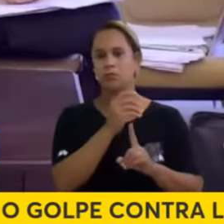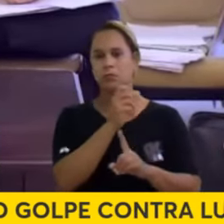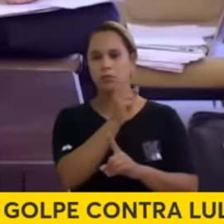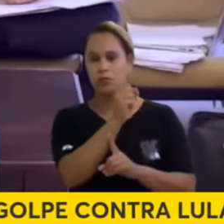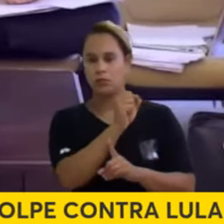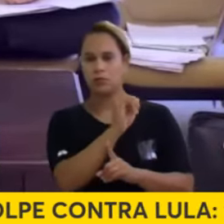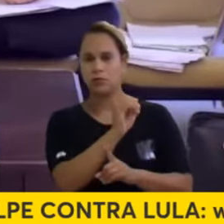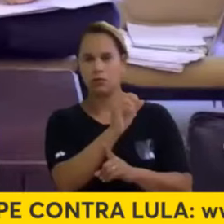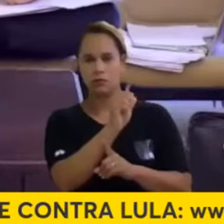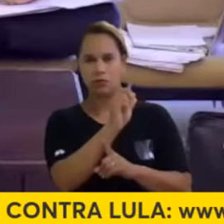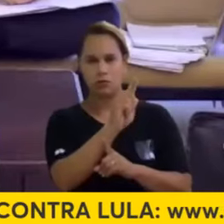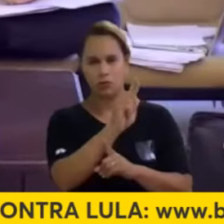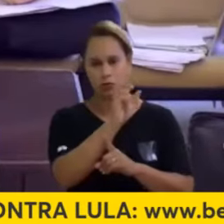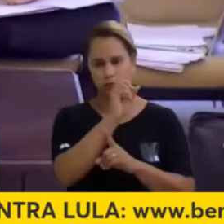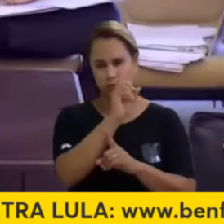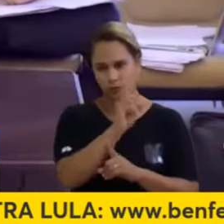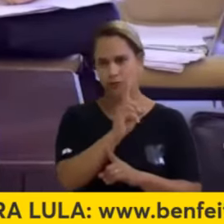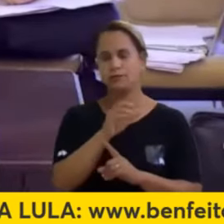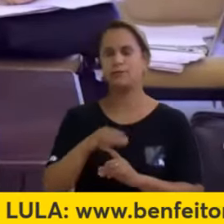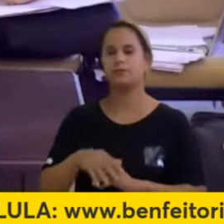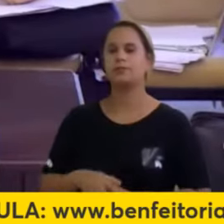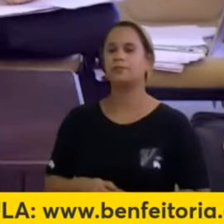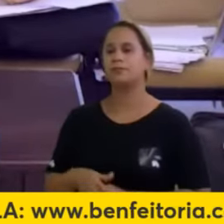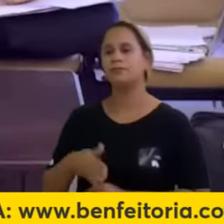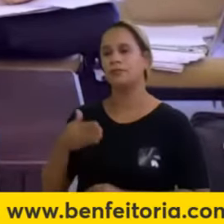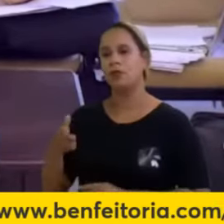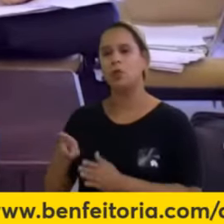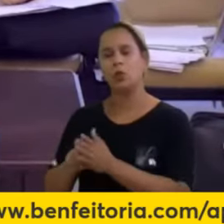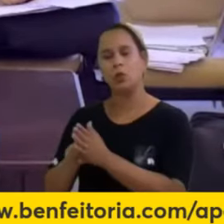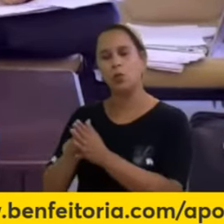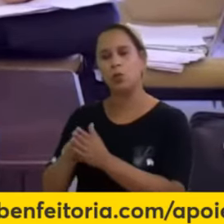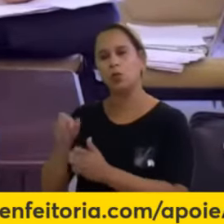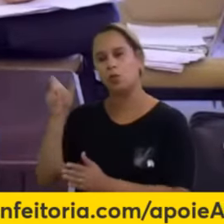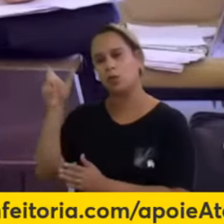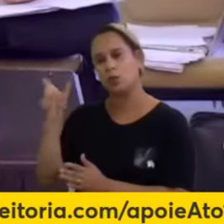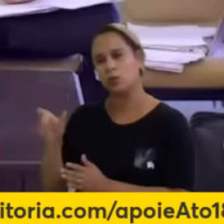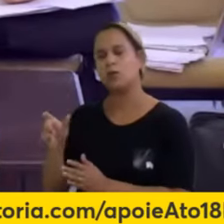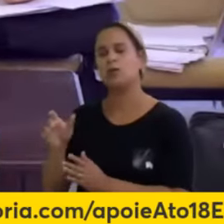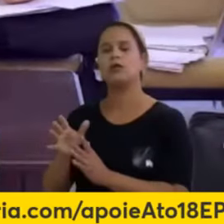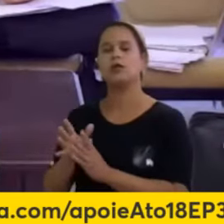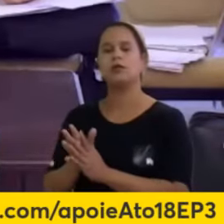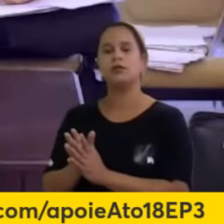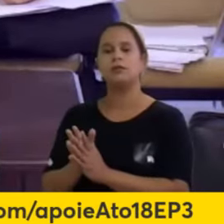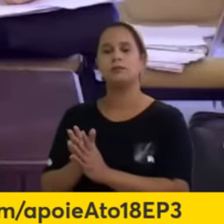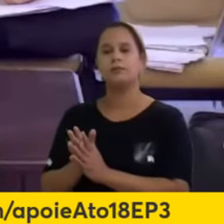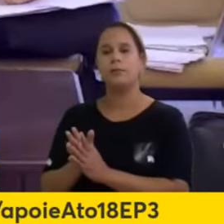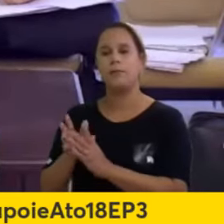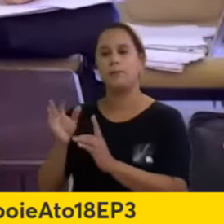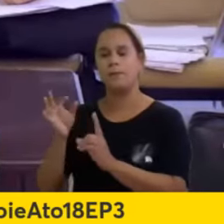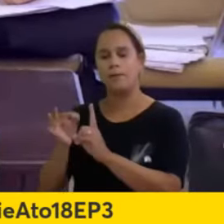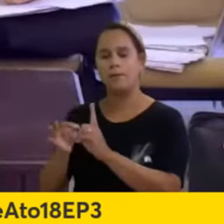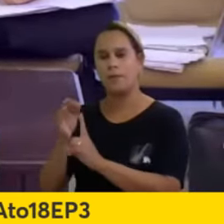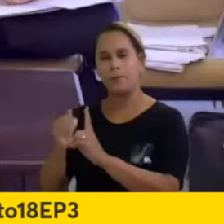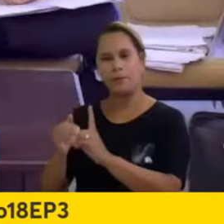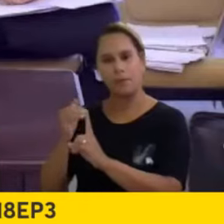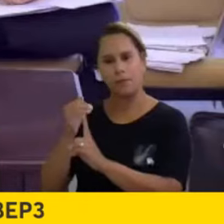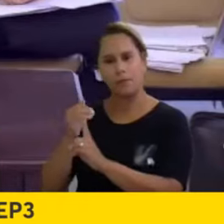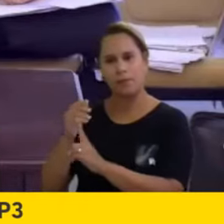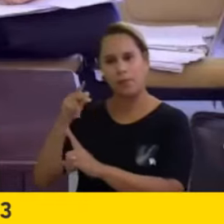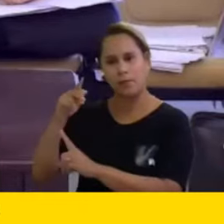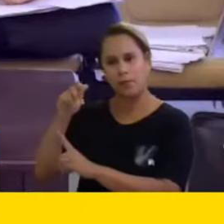Bergson senhor corregedor eleitoral luí Osório Moraes panza Excelentíssimo Senhor